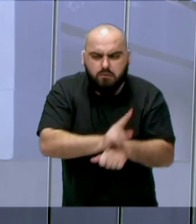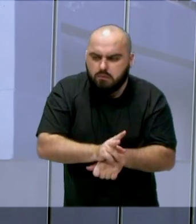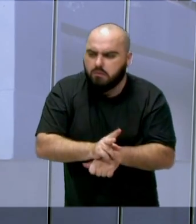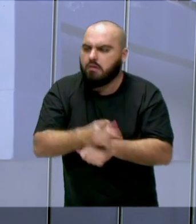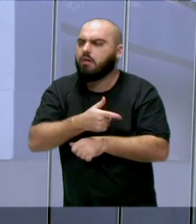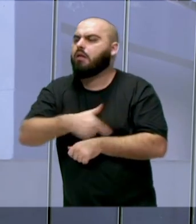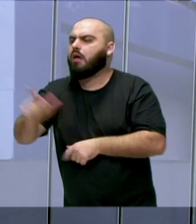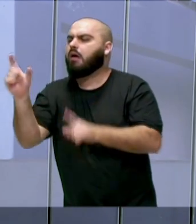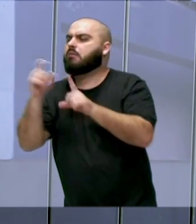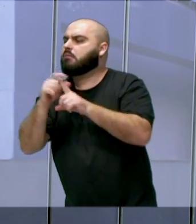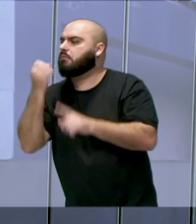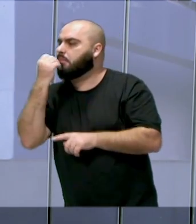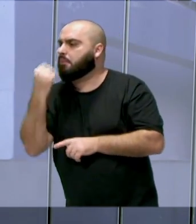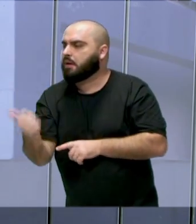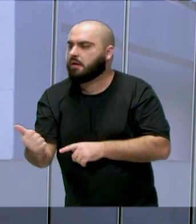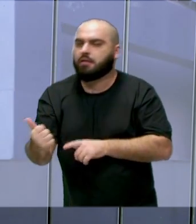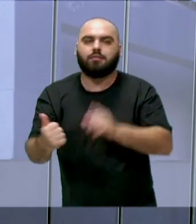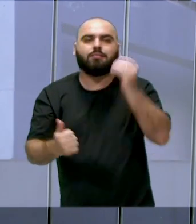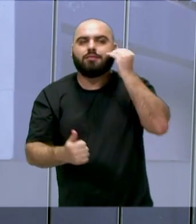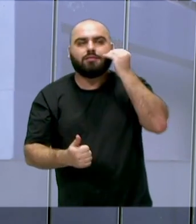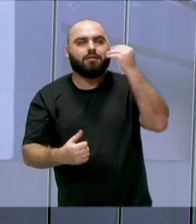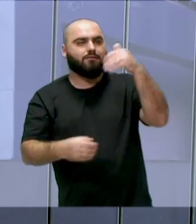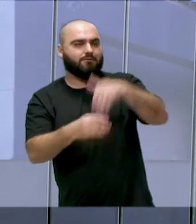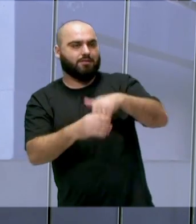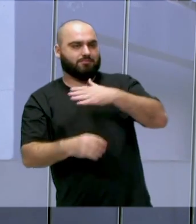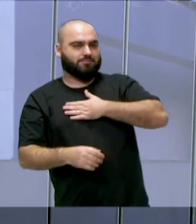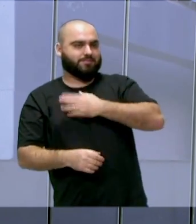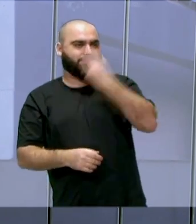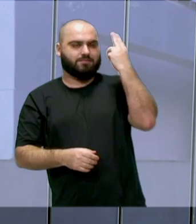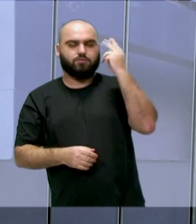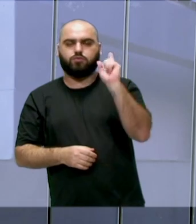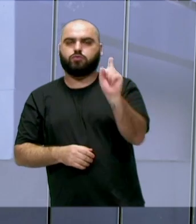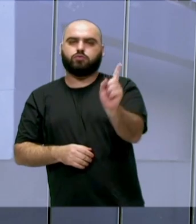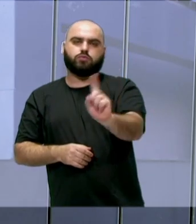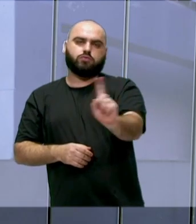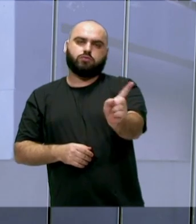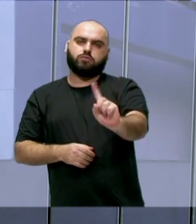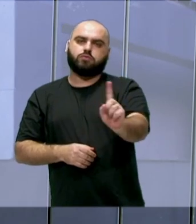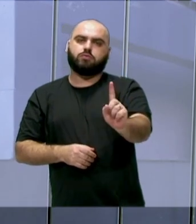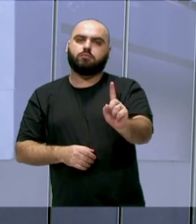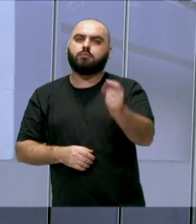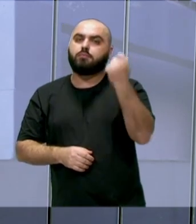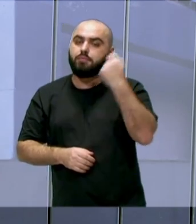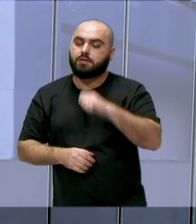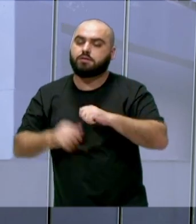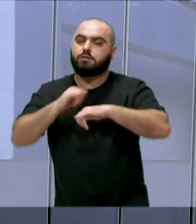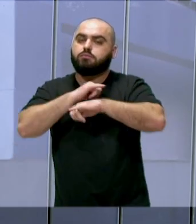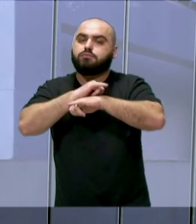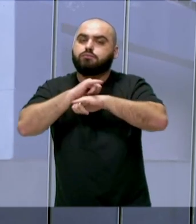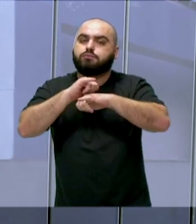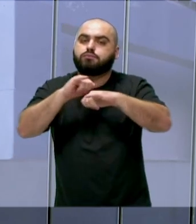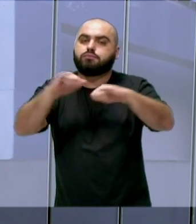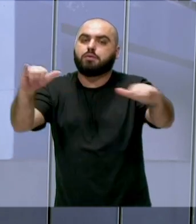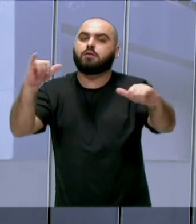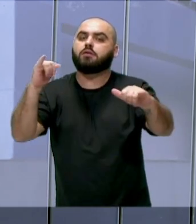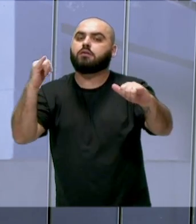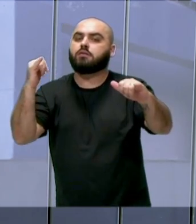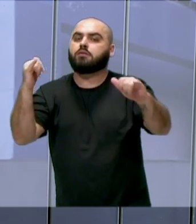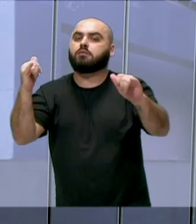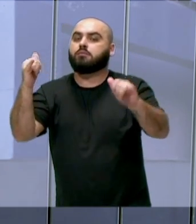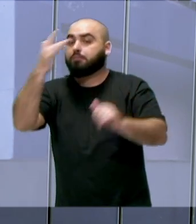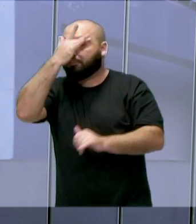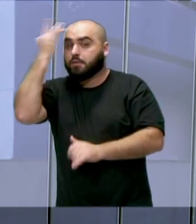lá elogiar ou buscar um voto para si próprio. Eu penso que a gente tem que também disseminar essa informação para o nosso eleitor,